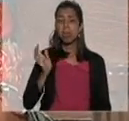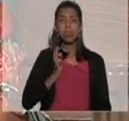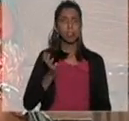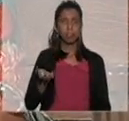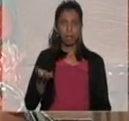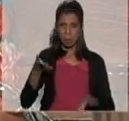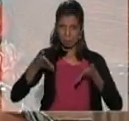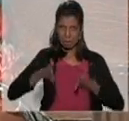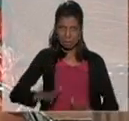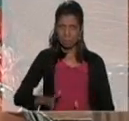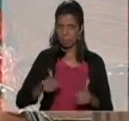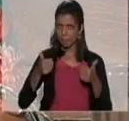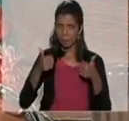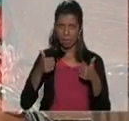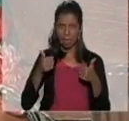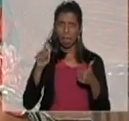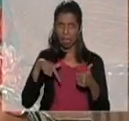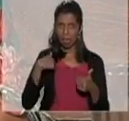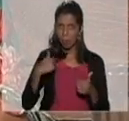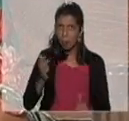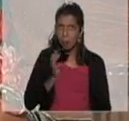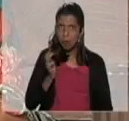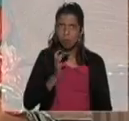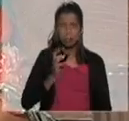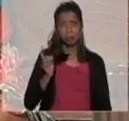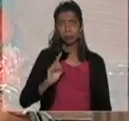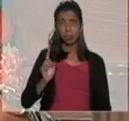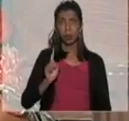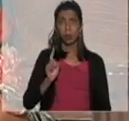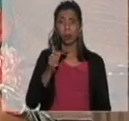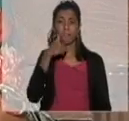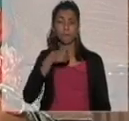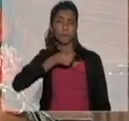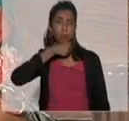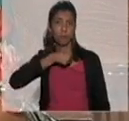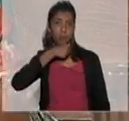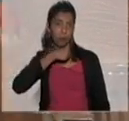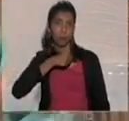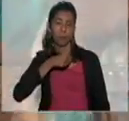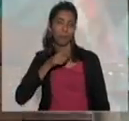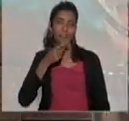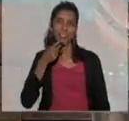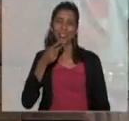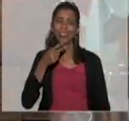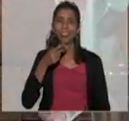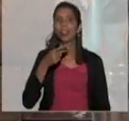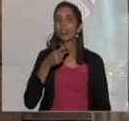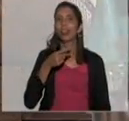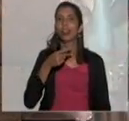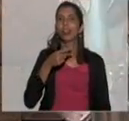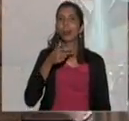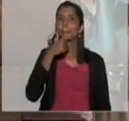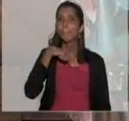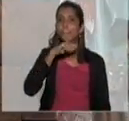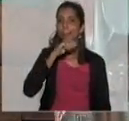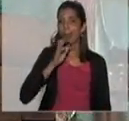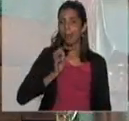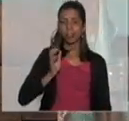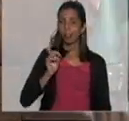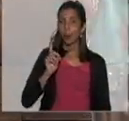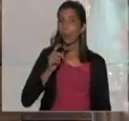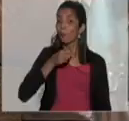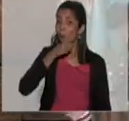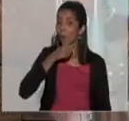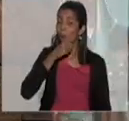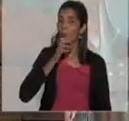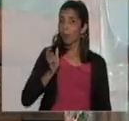rica para ser bem nascida não é necessariamente uma pessoa rica né minha avó era meu pai aquele negócio que dizem né é Pai Rico